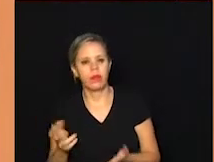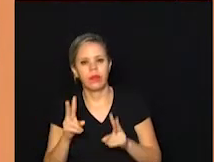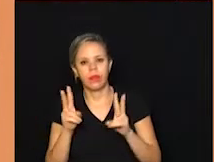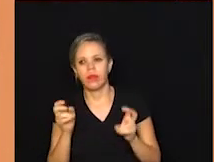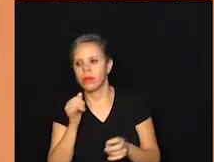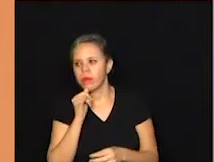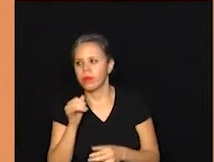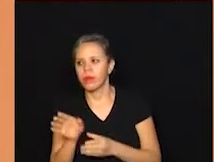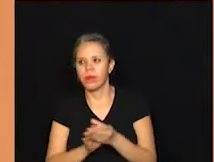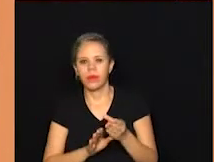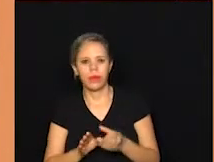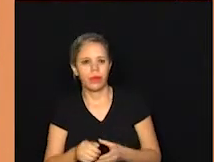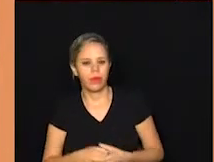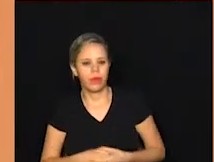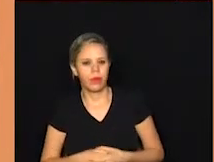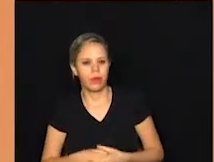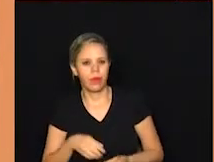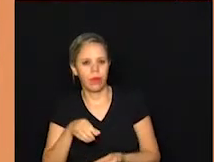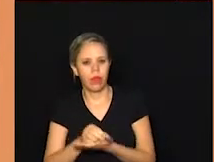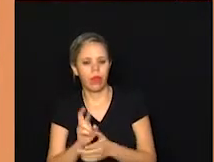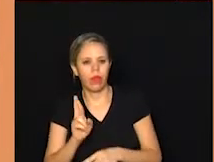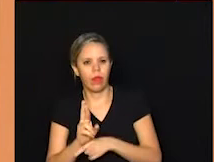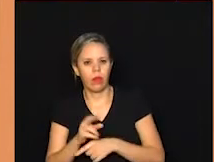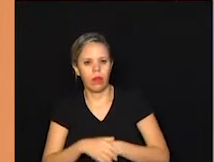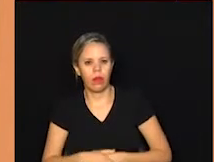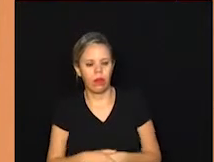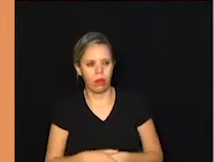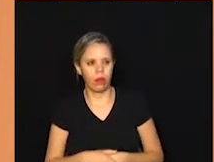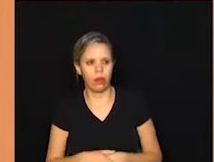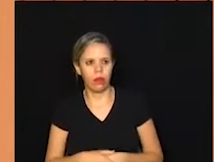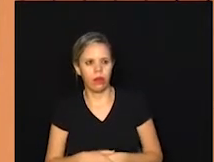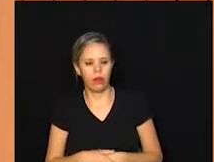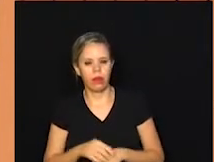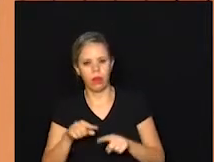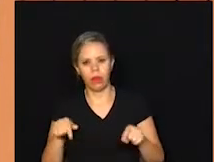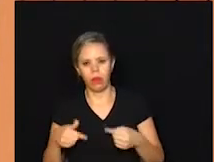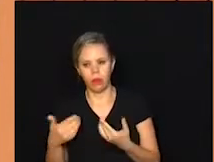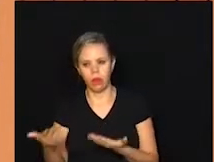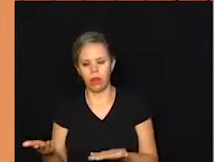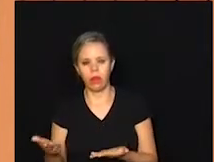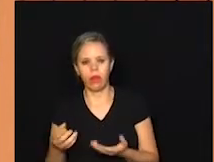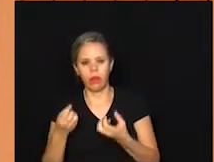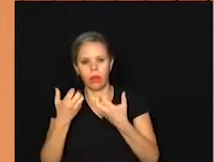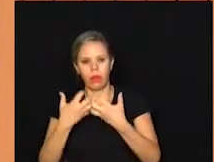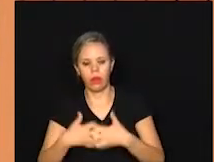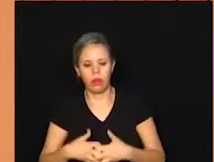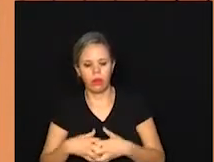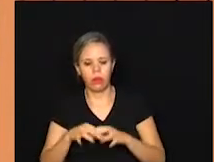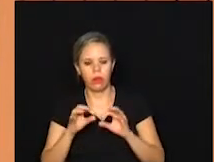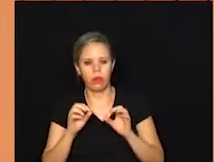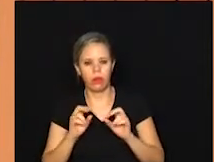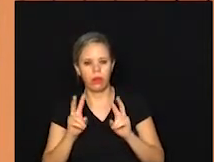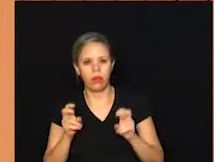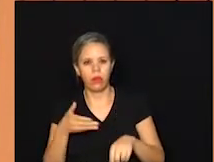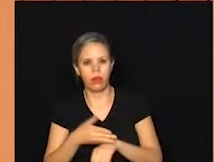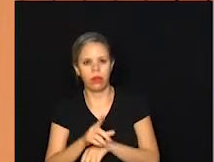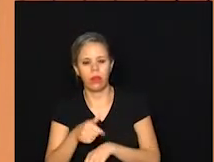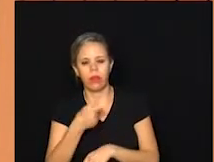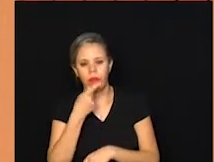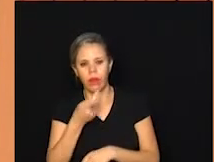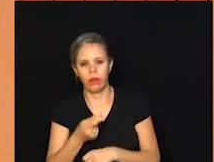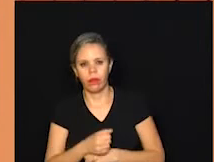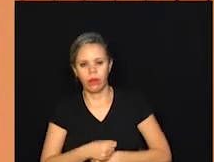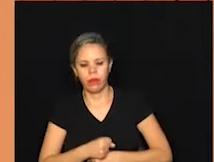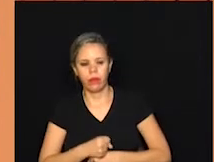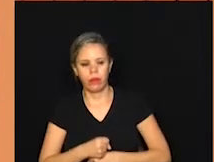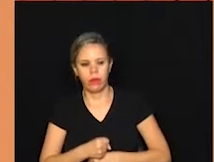o centro de referência, né? A Jaqueline está aqui na sala, que vai também explicar um pouquinho para a gente, ela vai entrar daqui a pouco para explicar um pouquinho